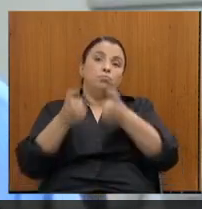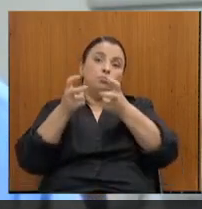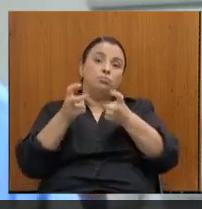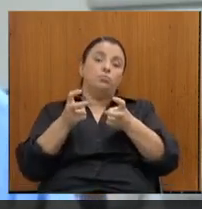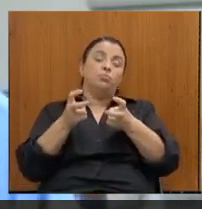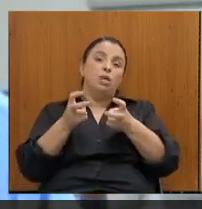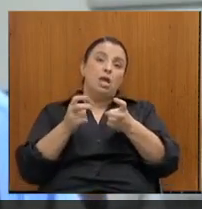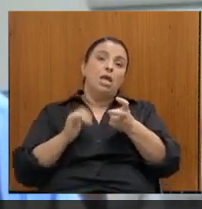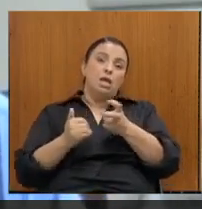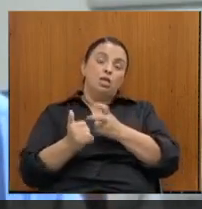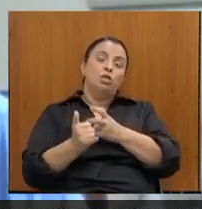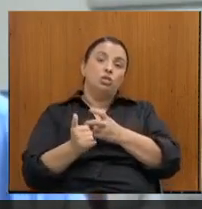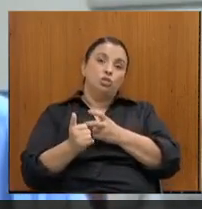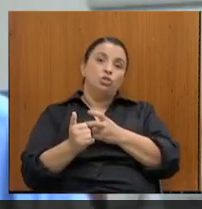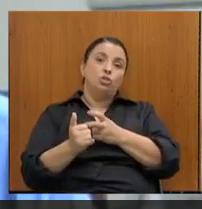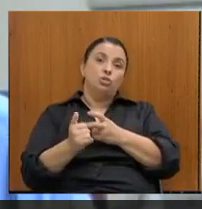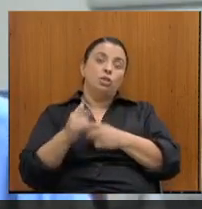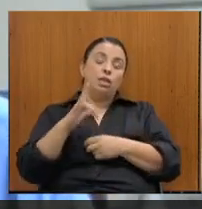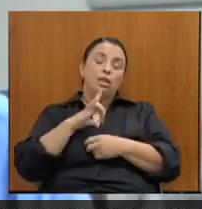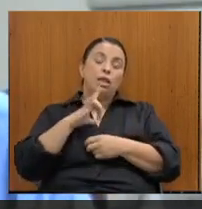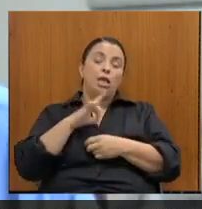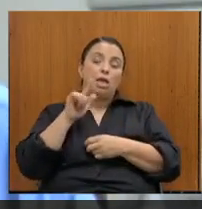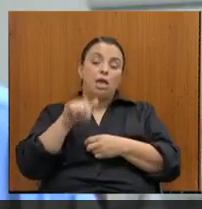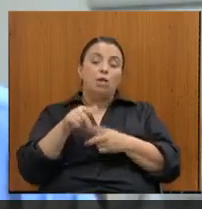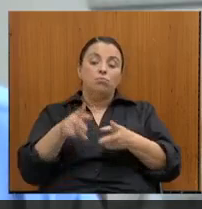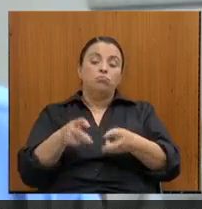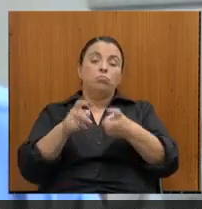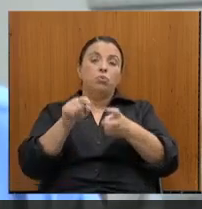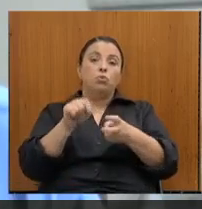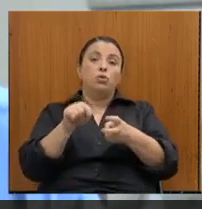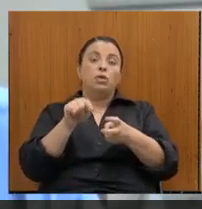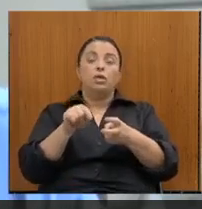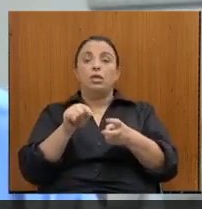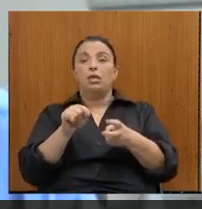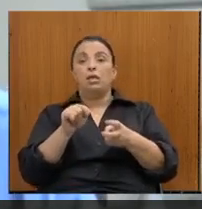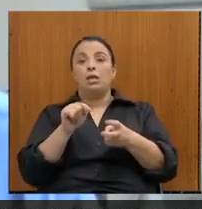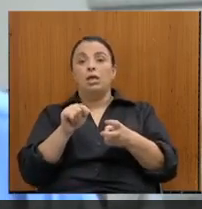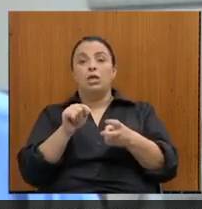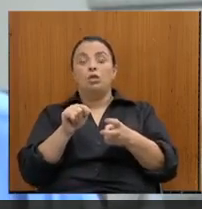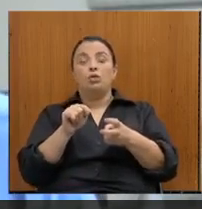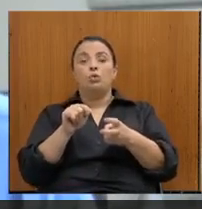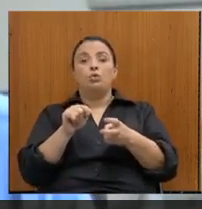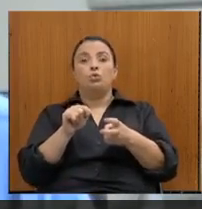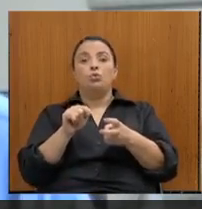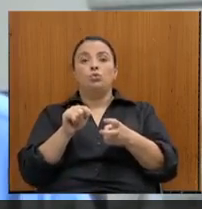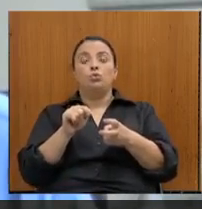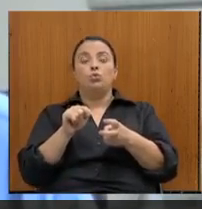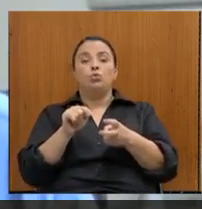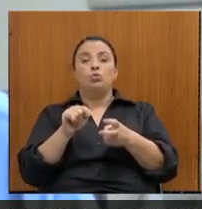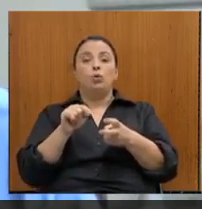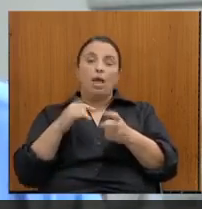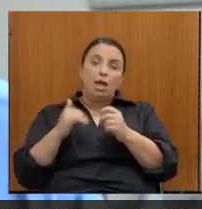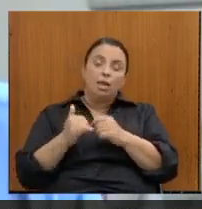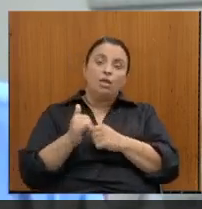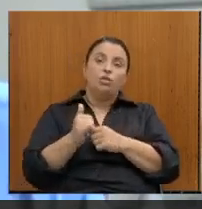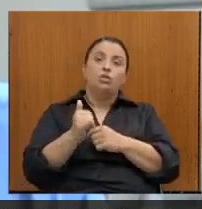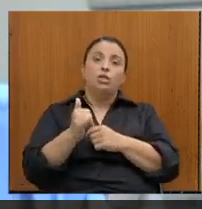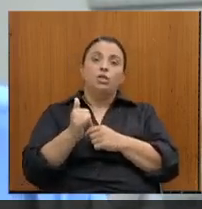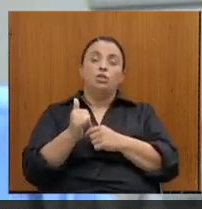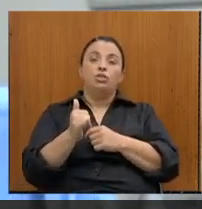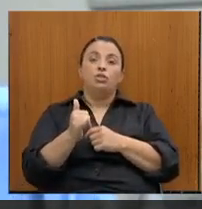Dante Dante é que estão as fontes originárias do segmento sucroenergético o segmento